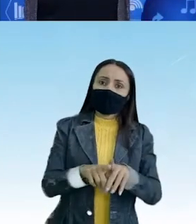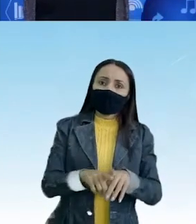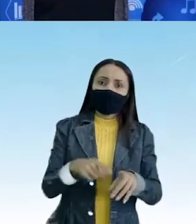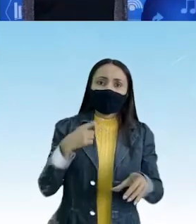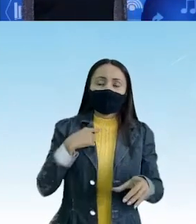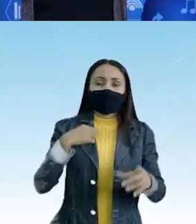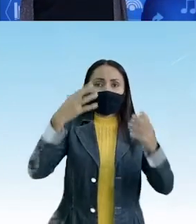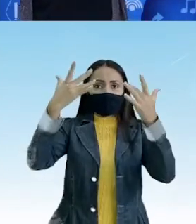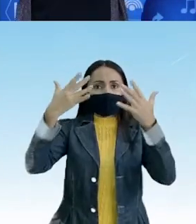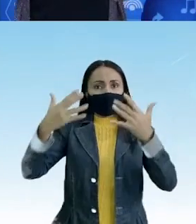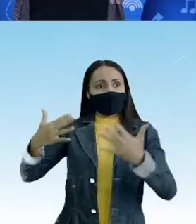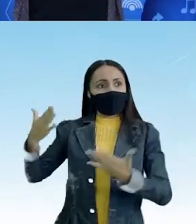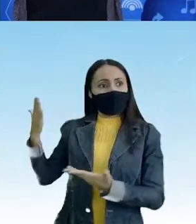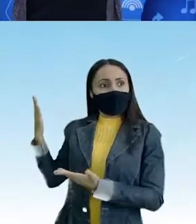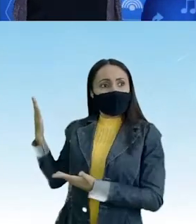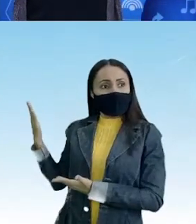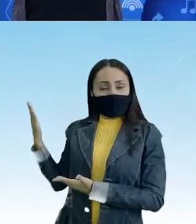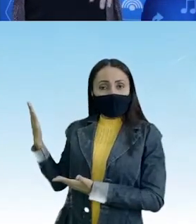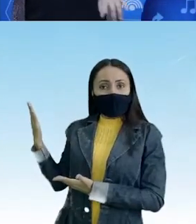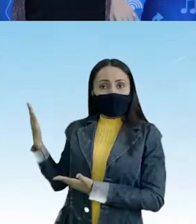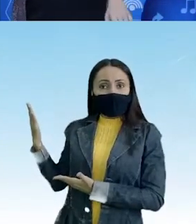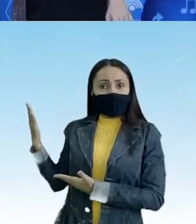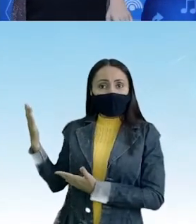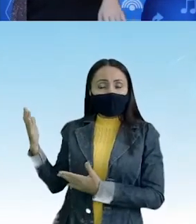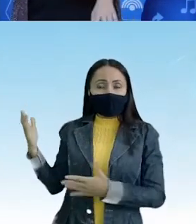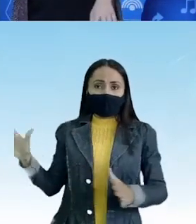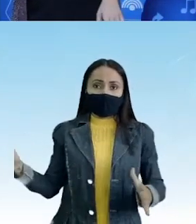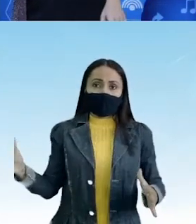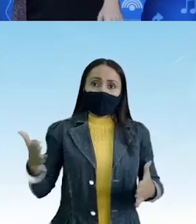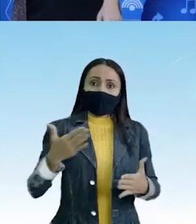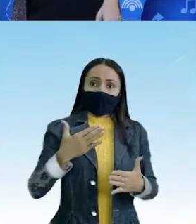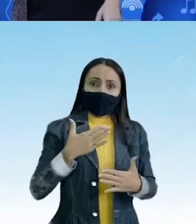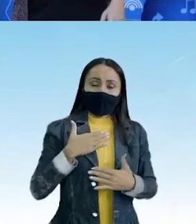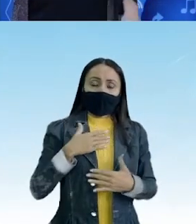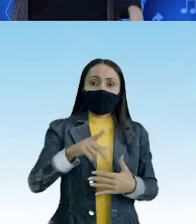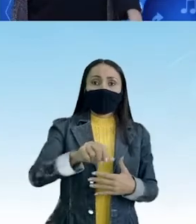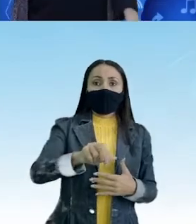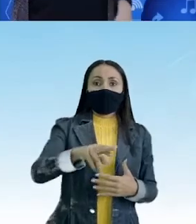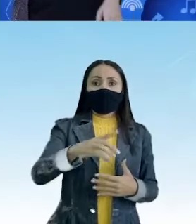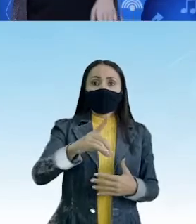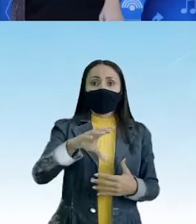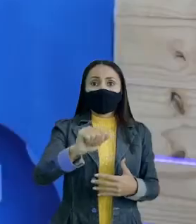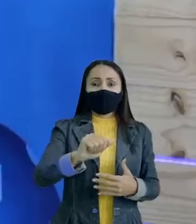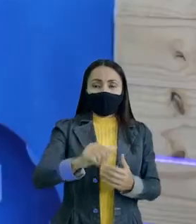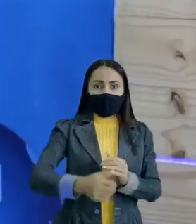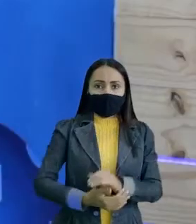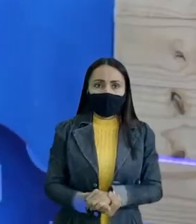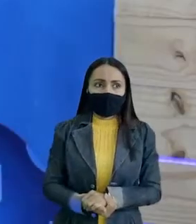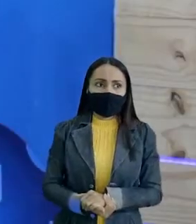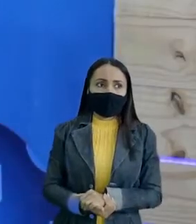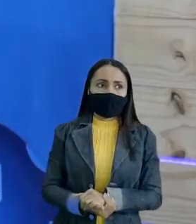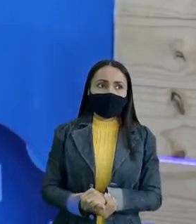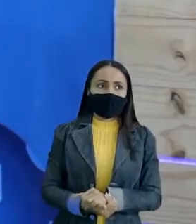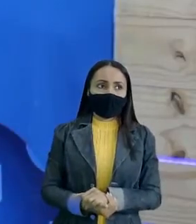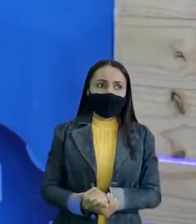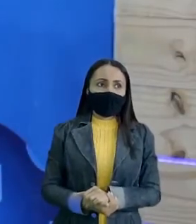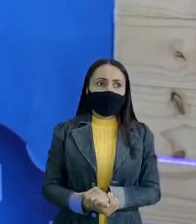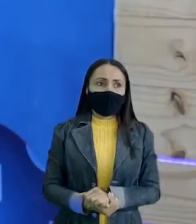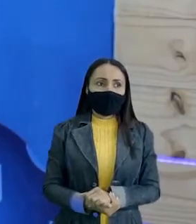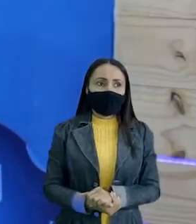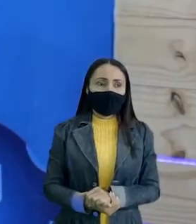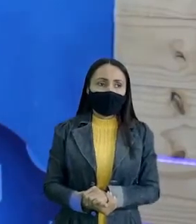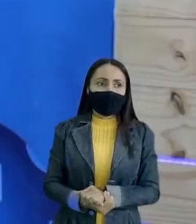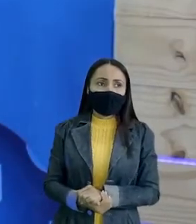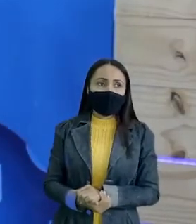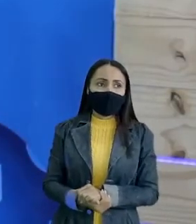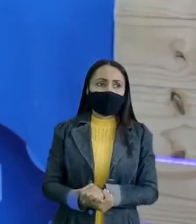nós temos. Eu sou, lá no registro é parda, mas aqui eu acho que me encontro cor de canela, com misturada. Não